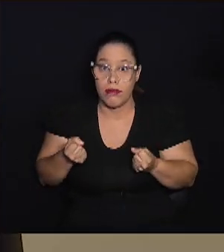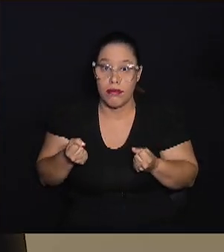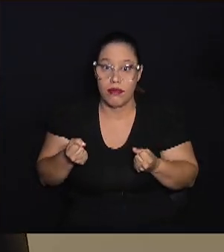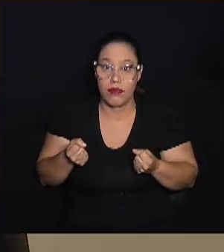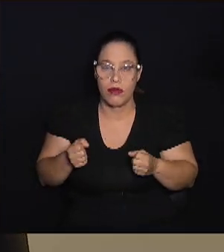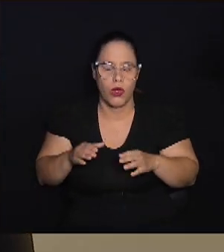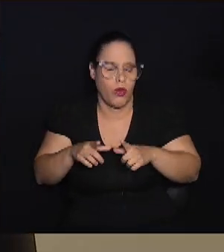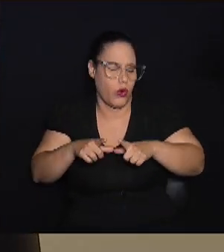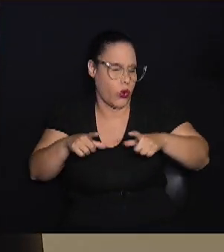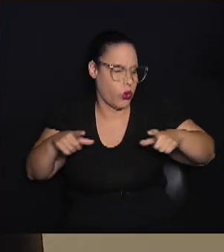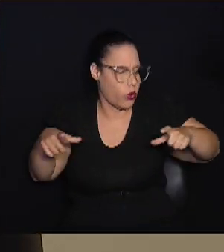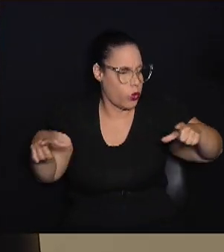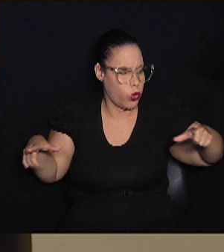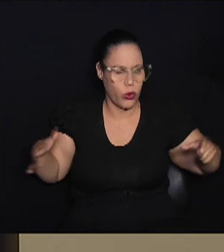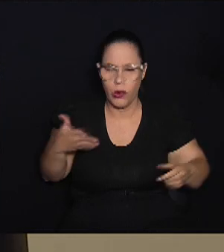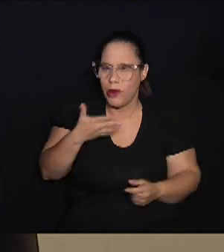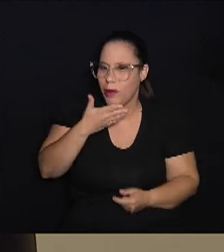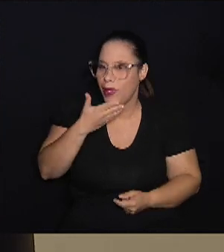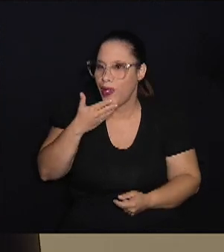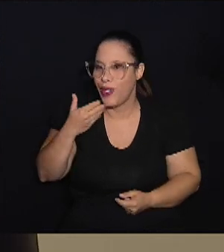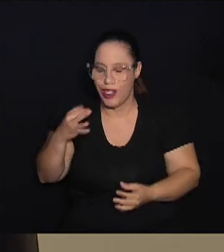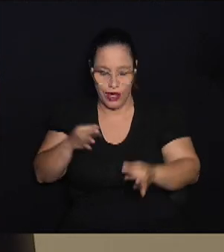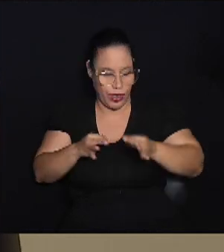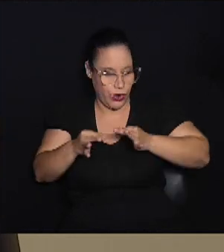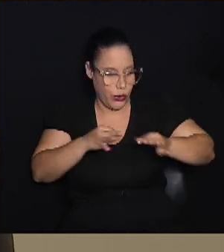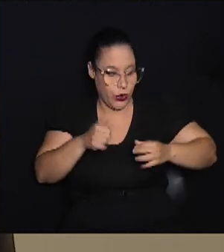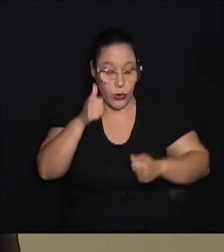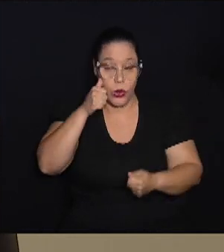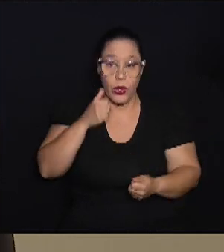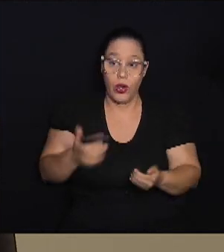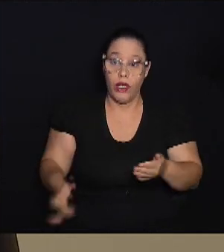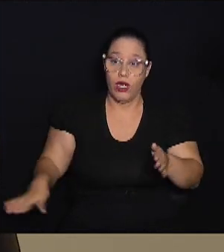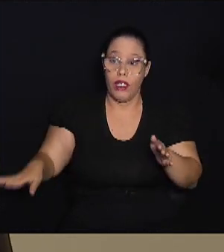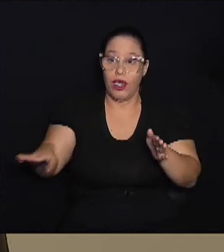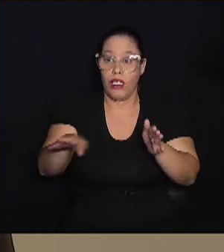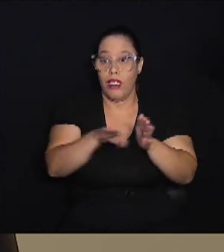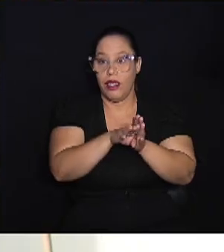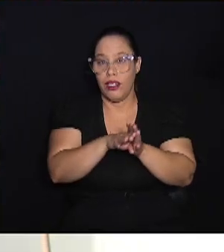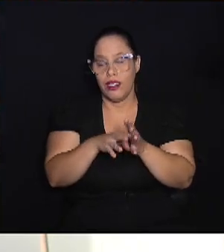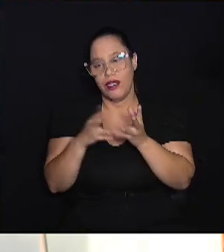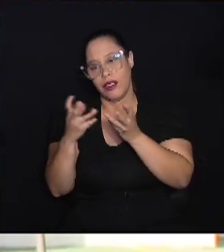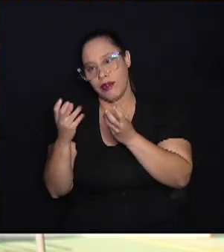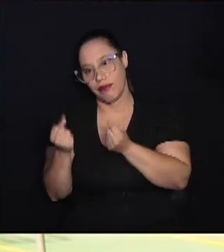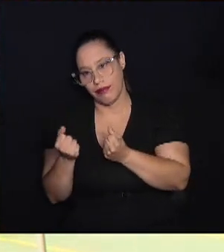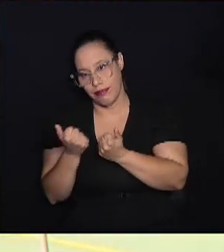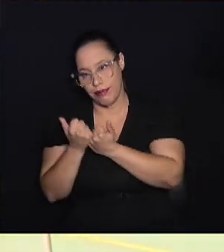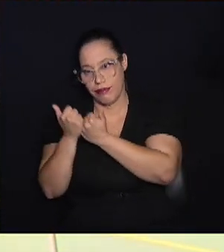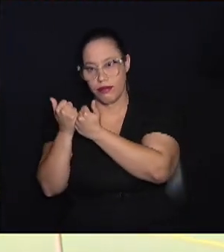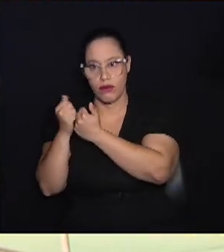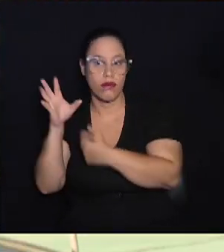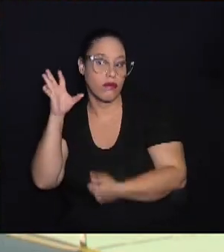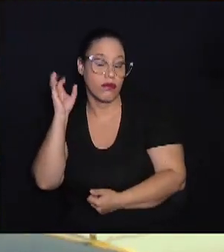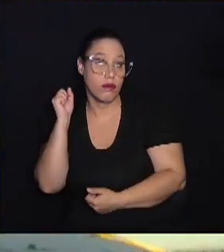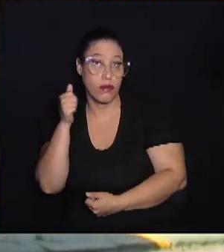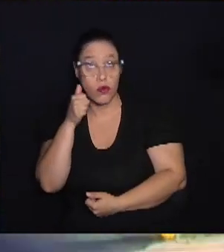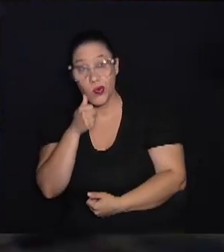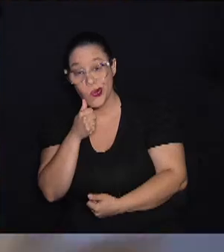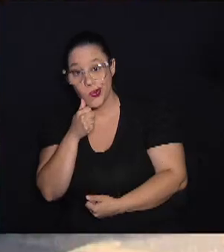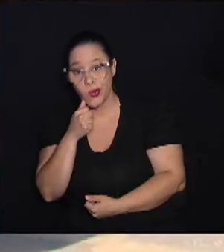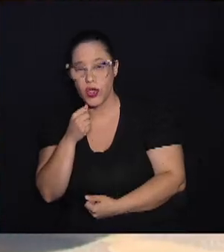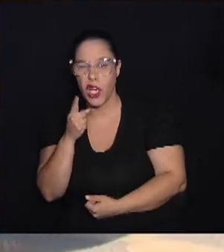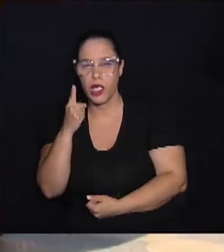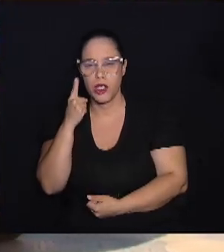todo ampliado, um espaço realmente onde as mulheres entram e sentem totalmente acolhida. Na escuta dessas mulheres, a gente viu